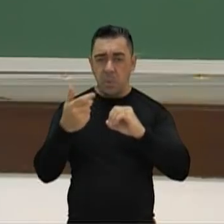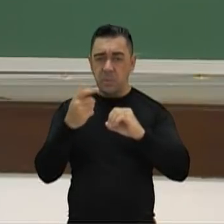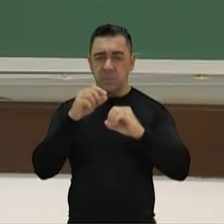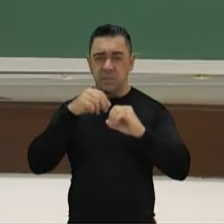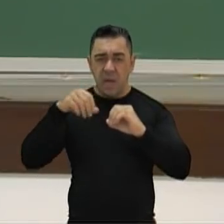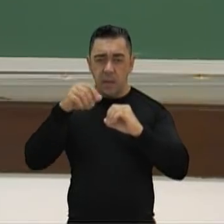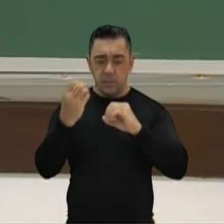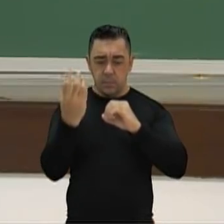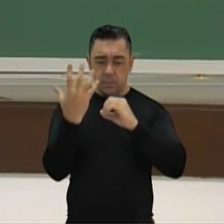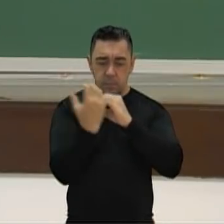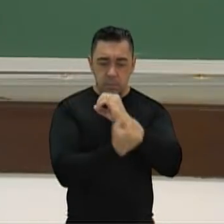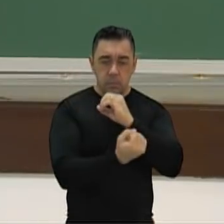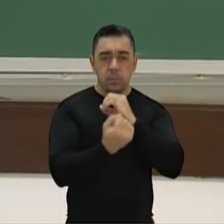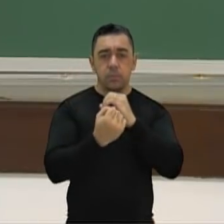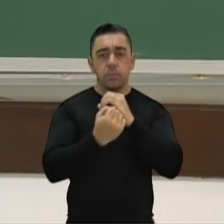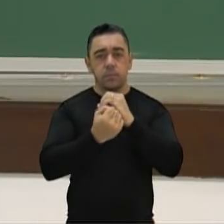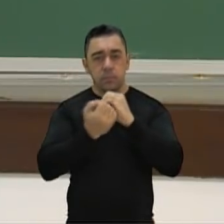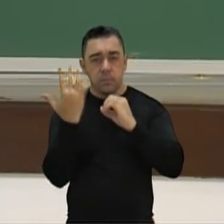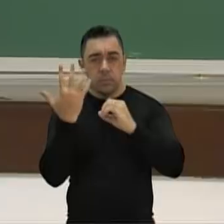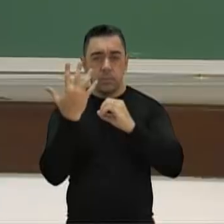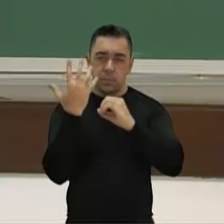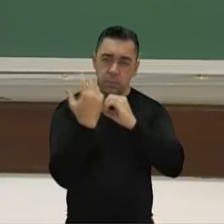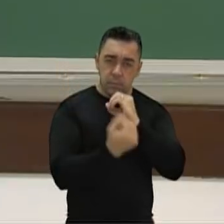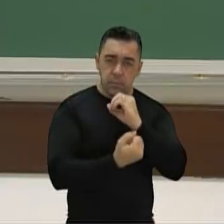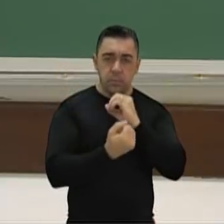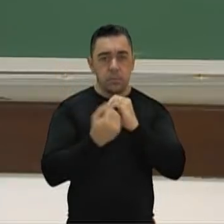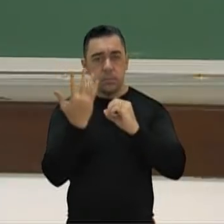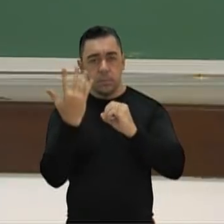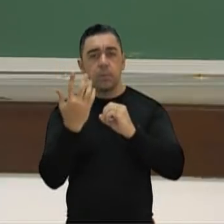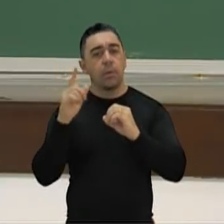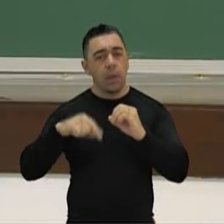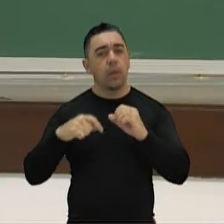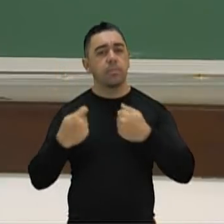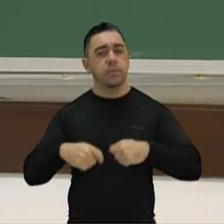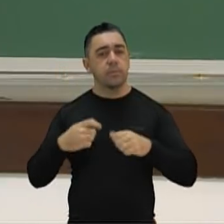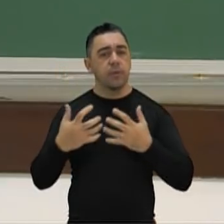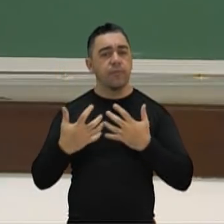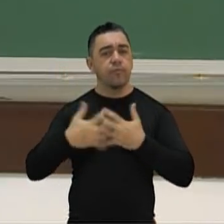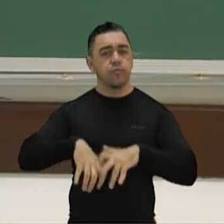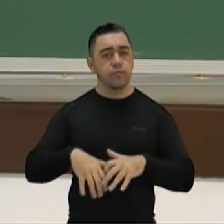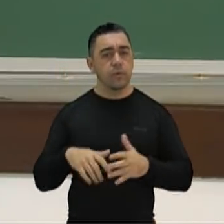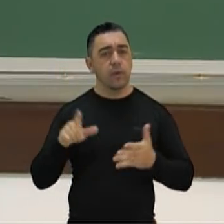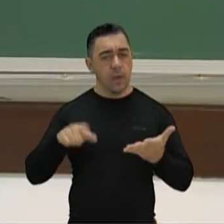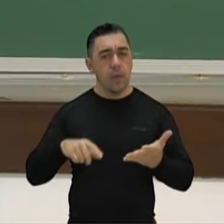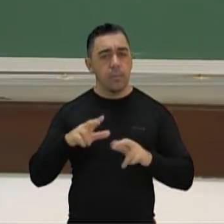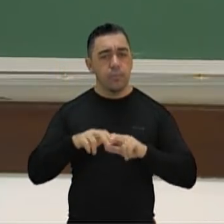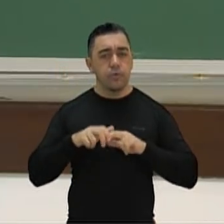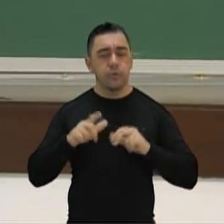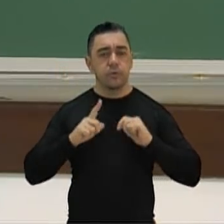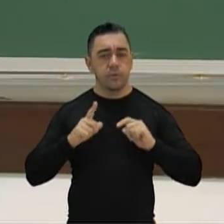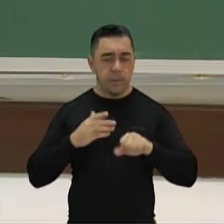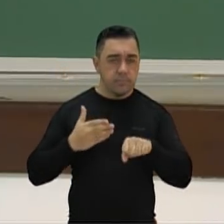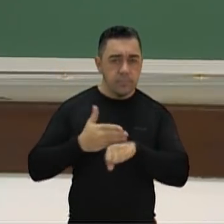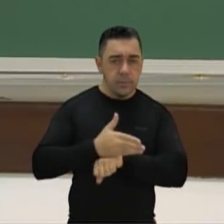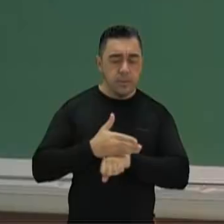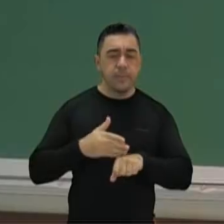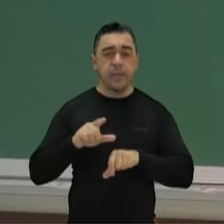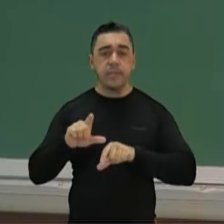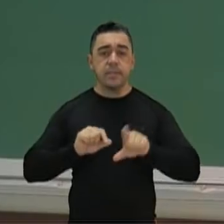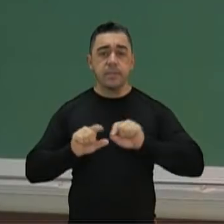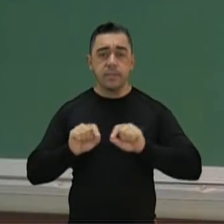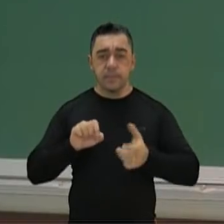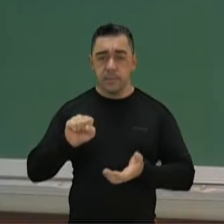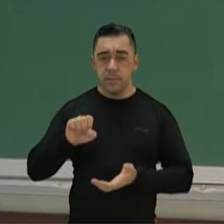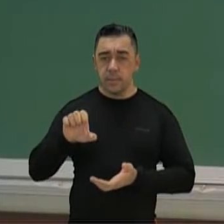possa liberar substâncias que o corpo precisa para funcionar. Então, a membrana plasmática tem essa permeabilidade seletiva, porque